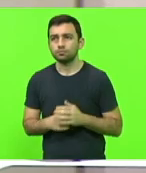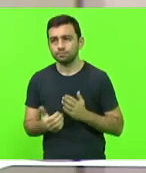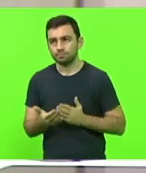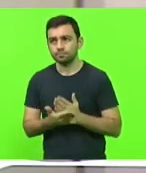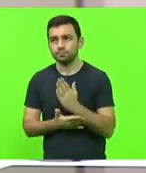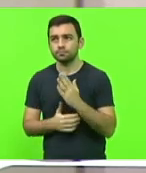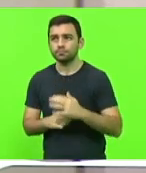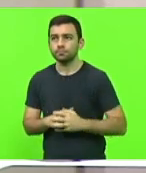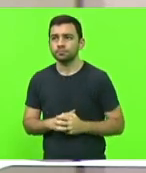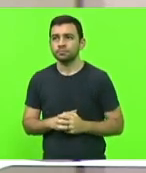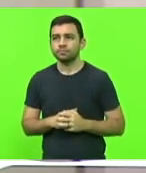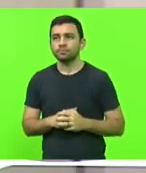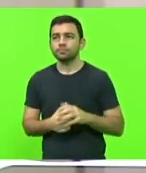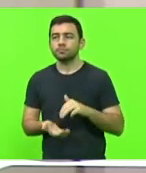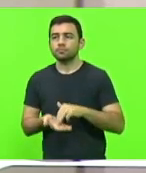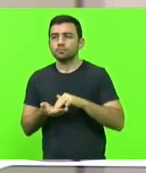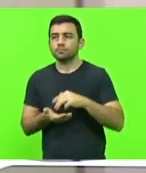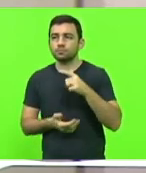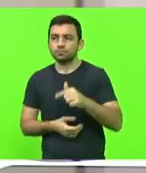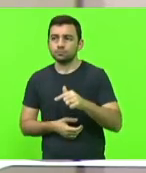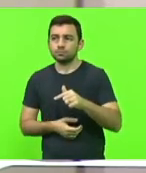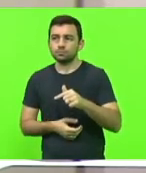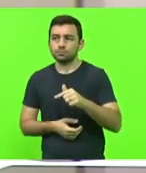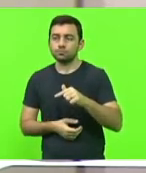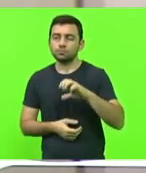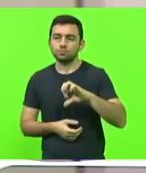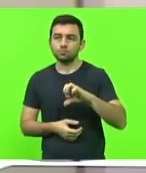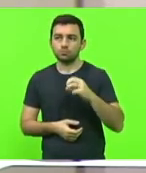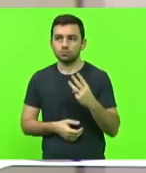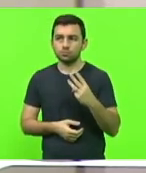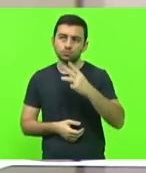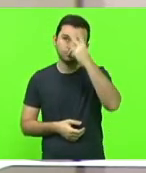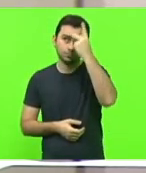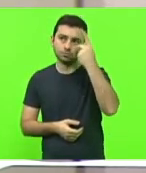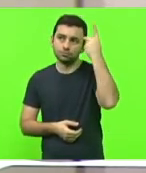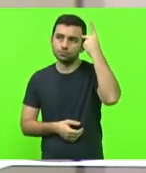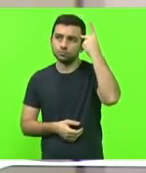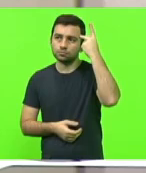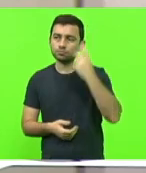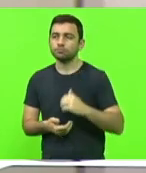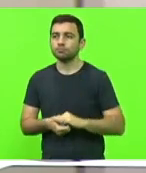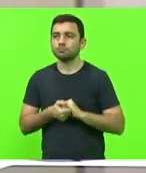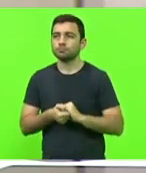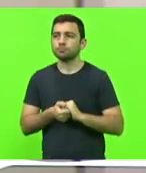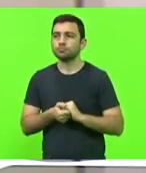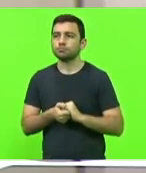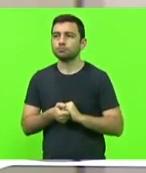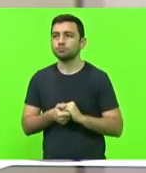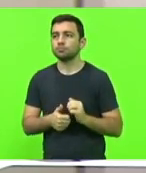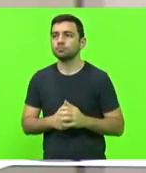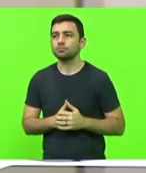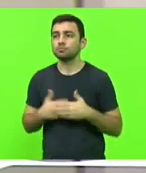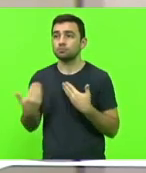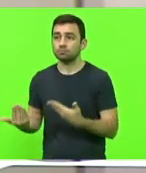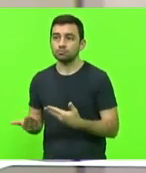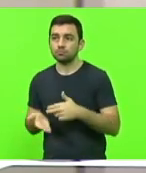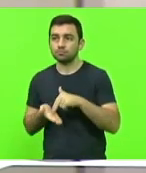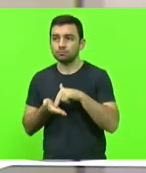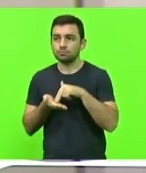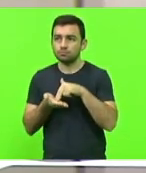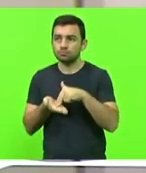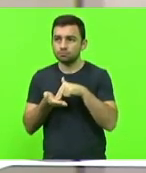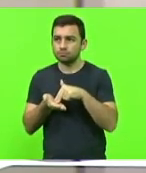Aprovado. Moção número 793, deputada Paulinha, cumprimentando o surfista Gabriel